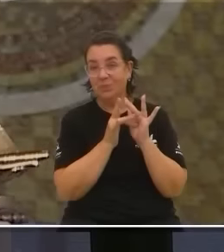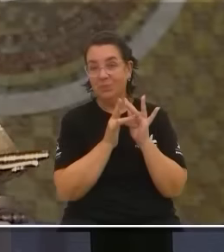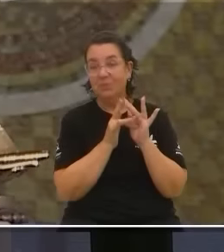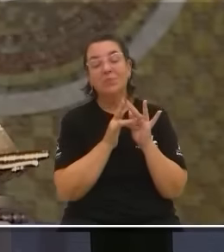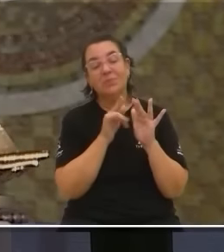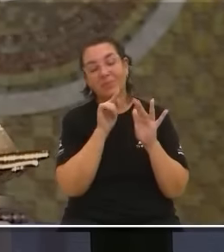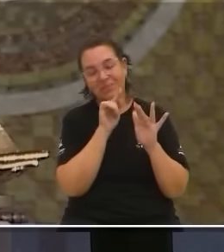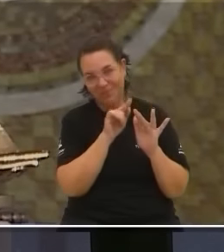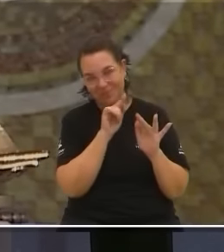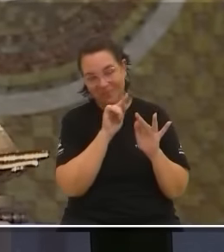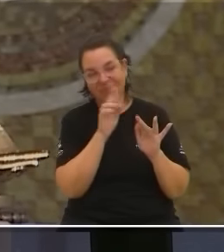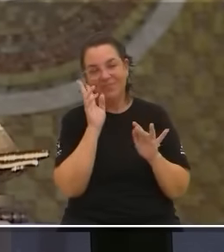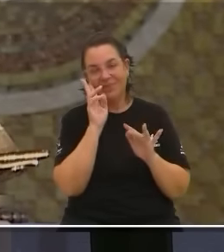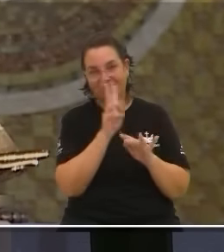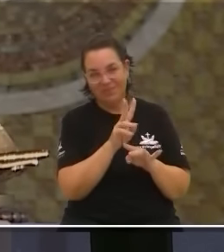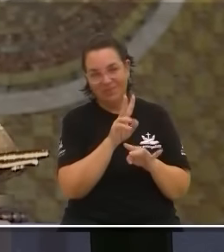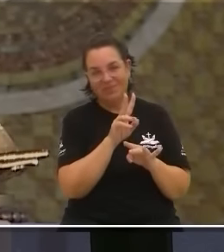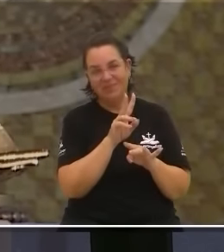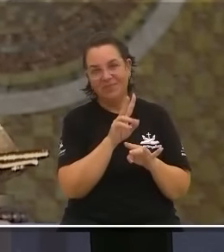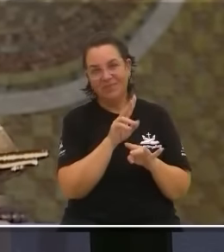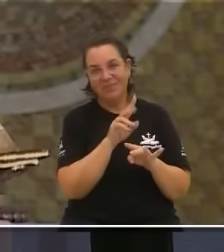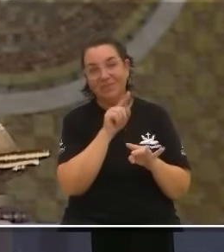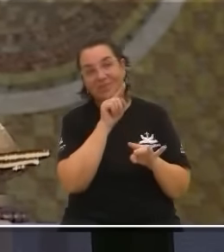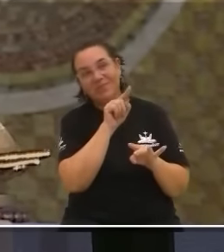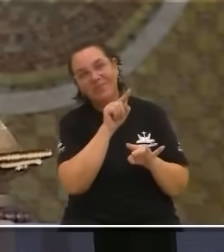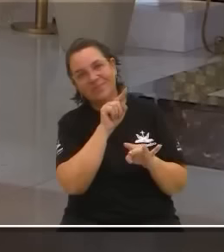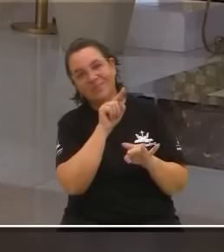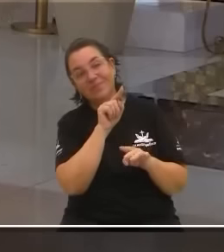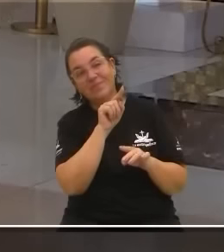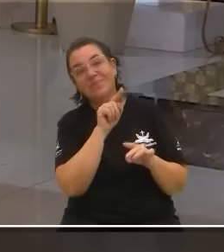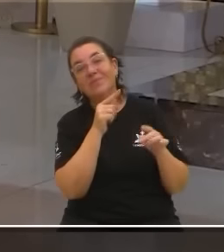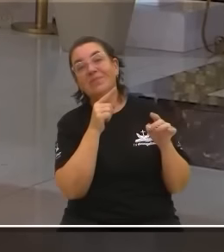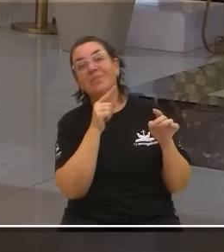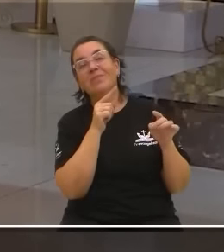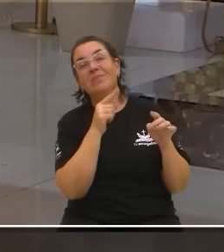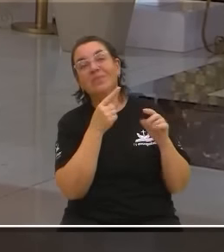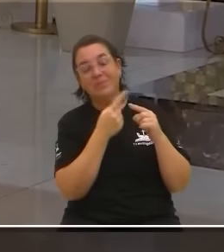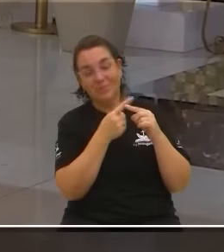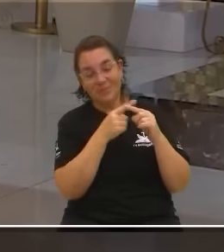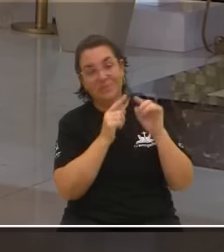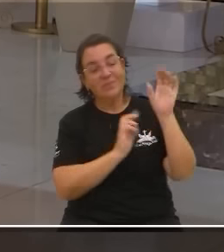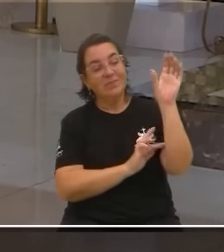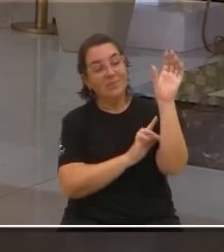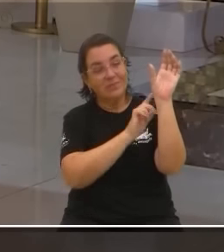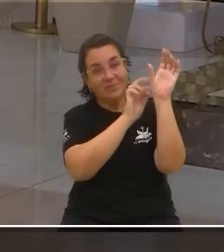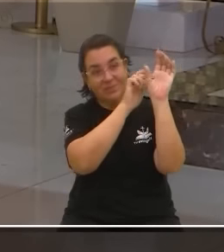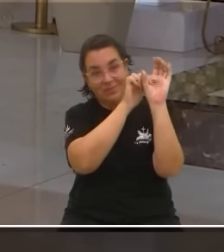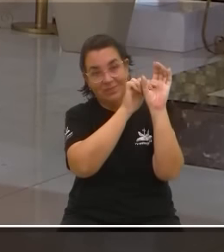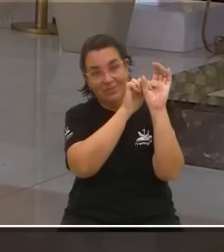subiu numa figueira, Jesus iria passar por ali.